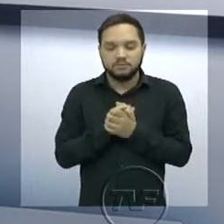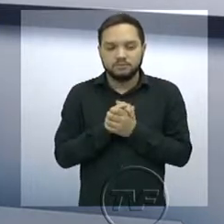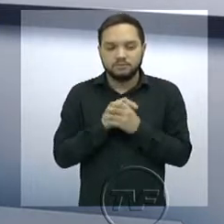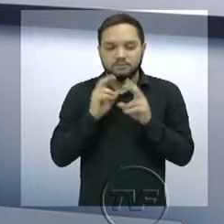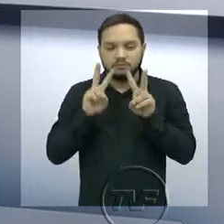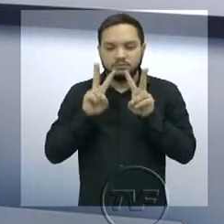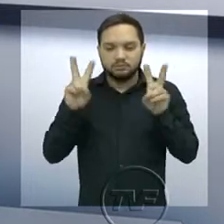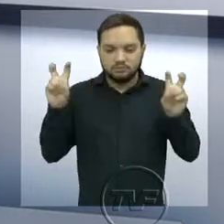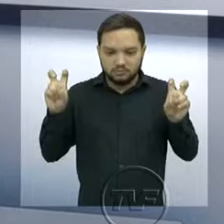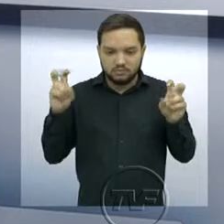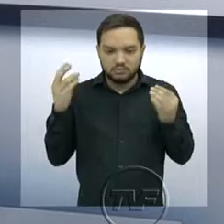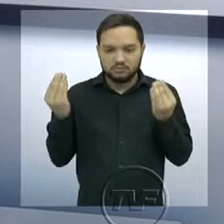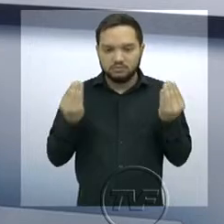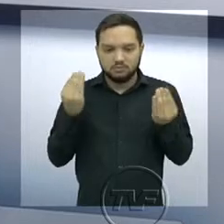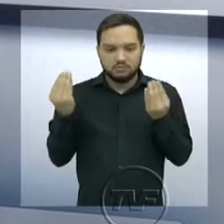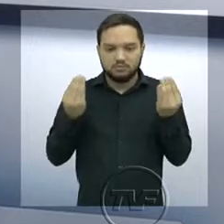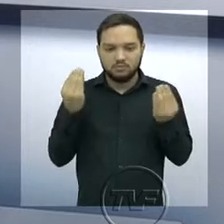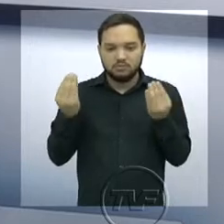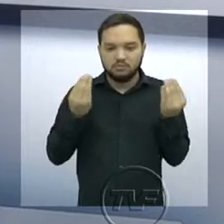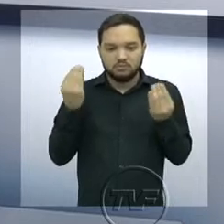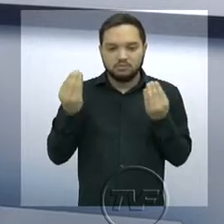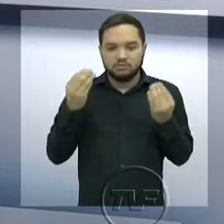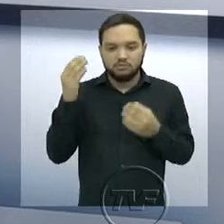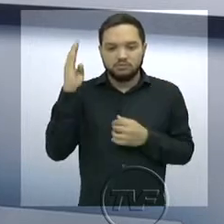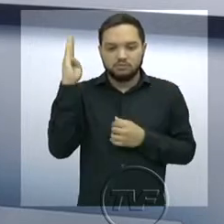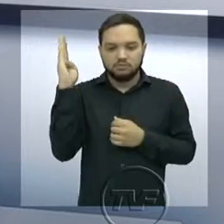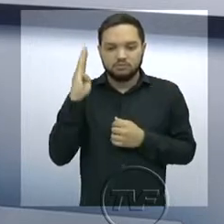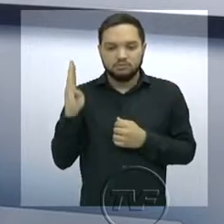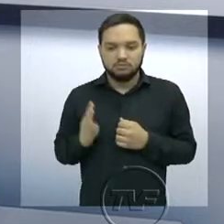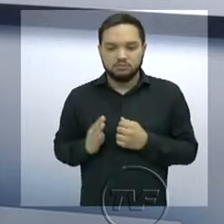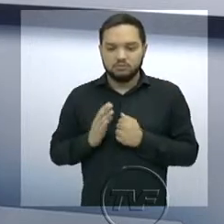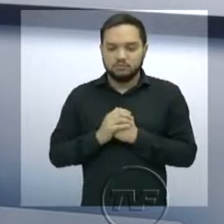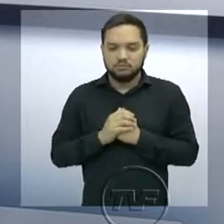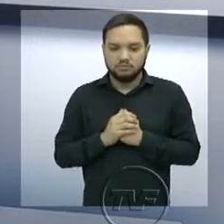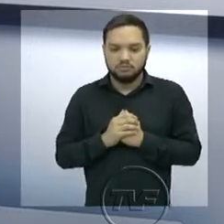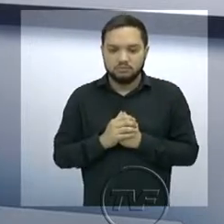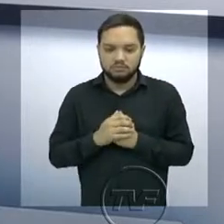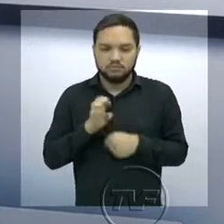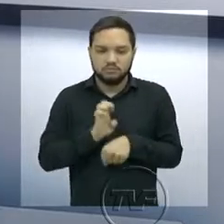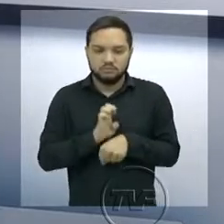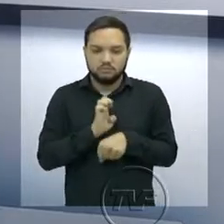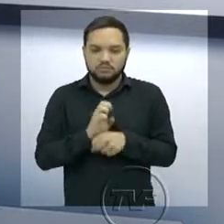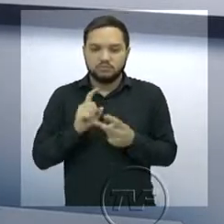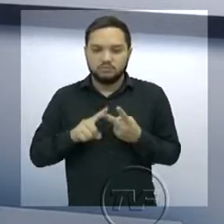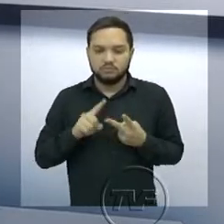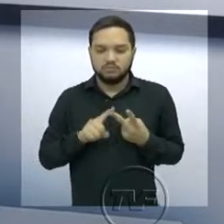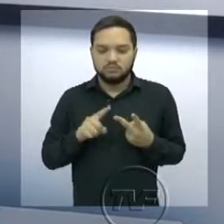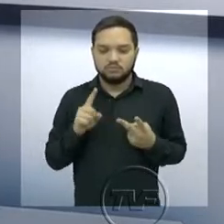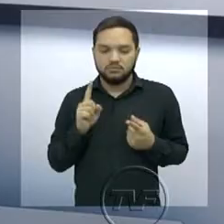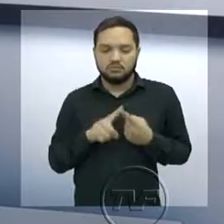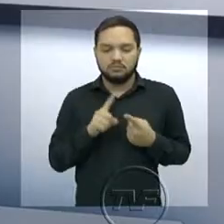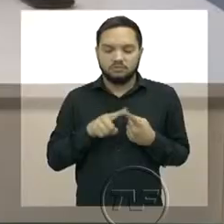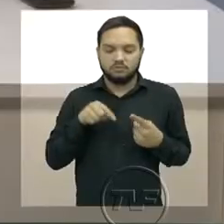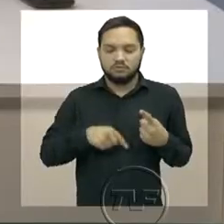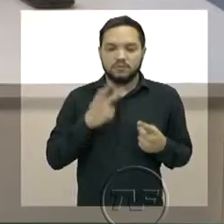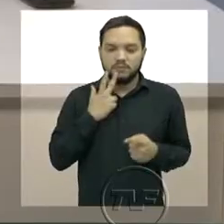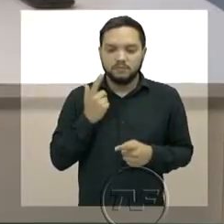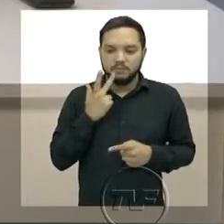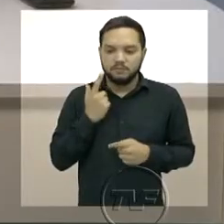o que está acontecendo, os principais fatos que estão acontecendo no nosso país, no nosso estado e aqui na cidade de